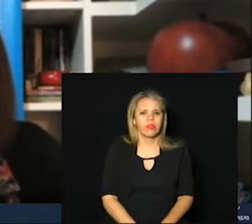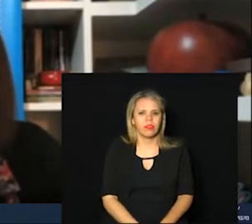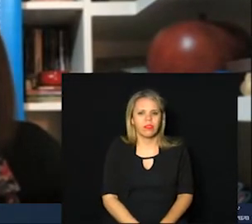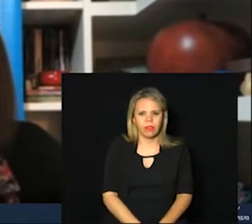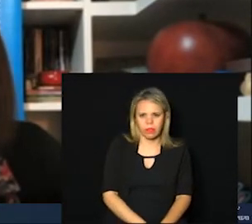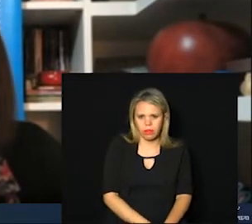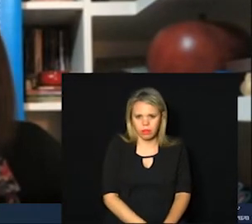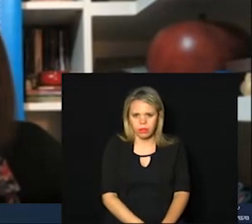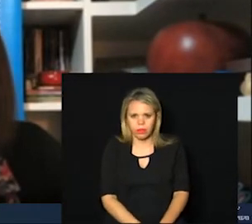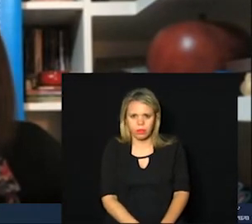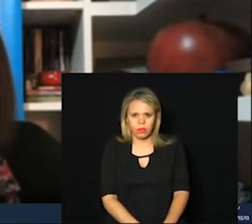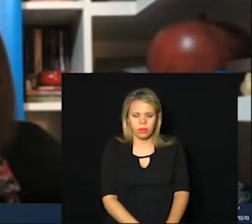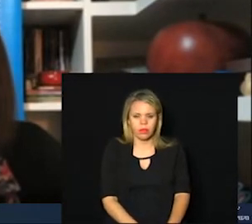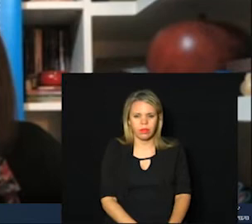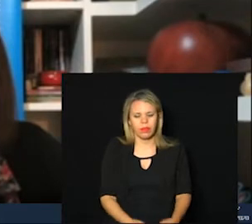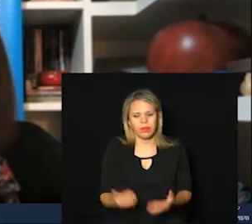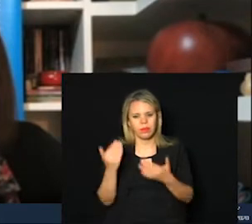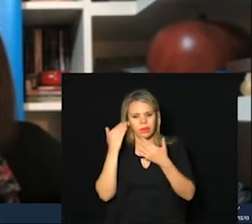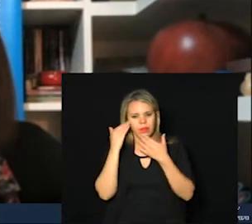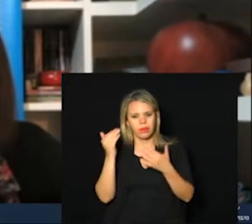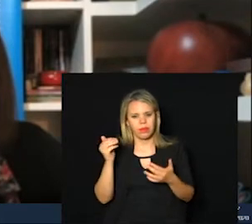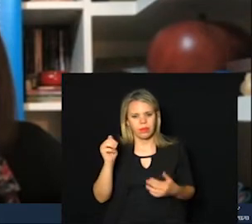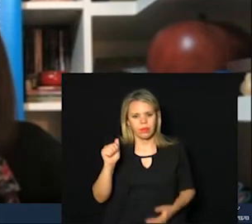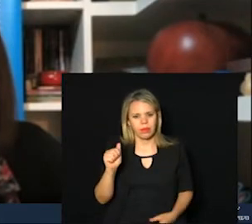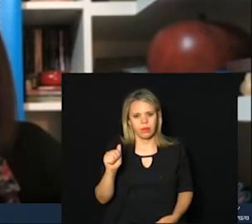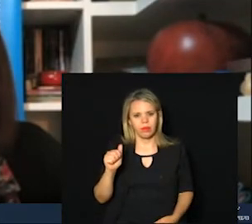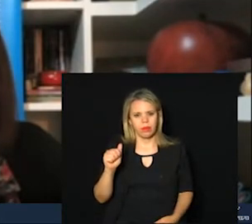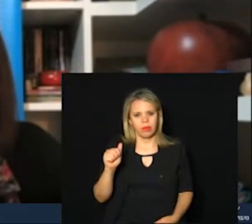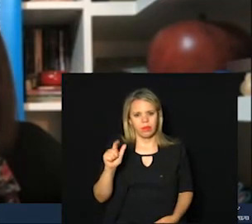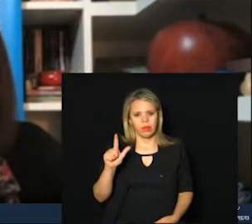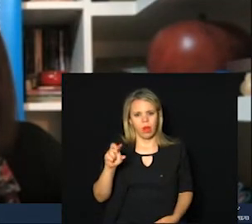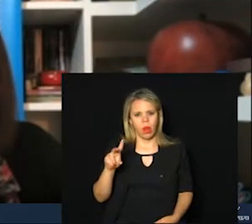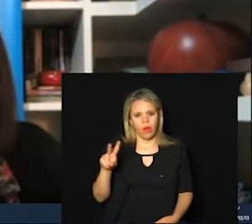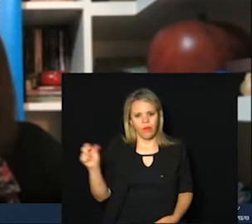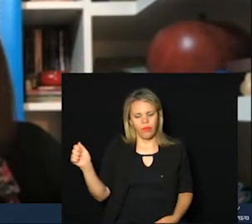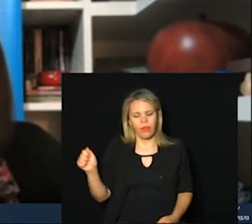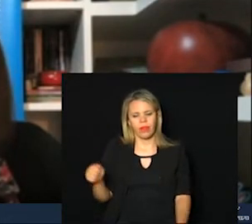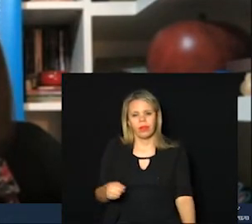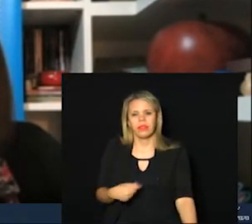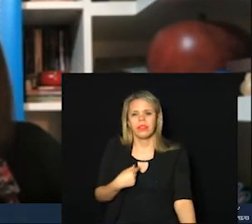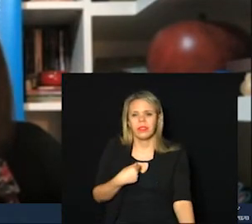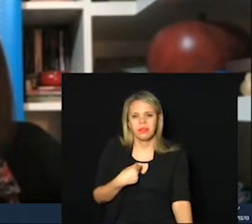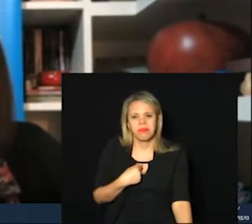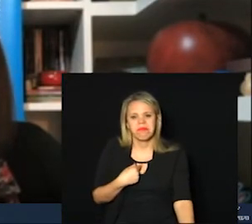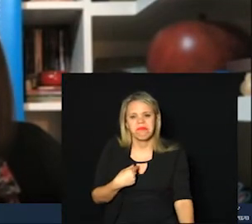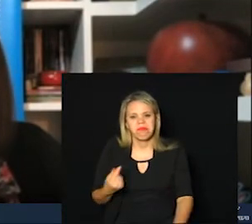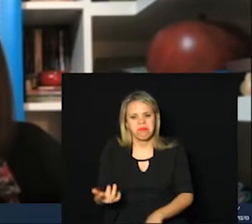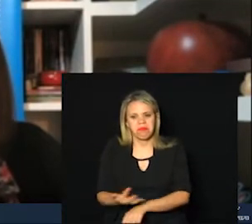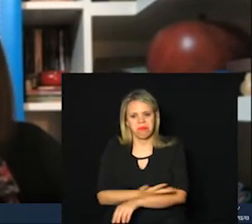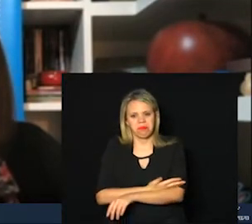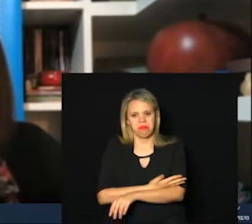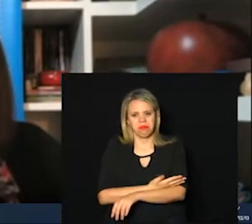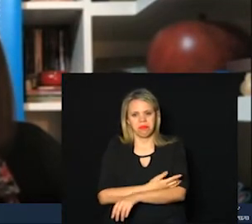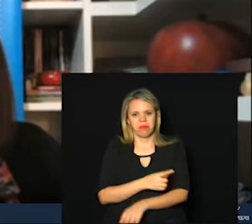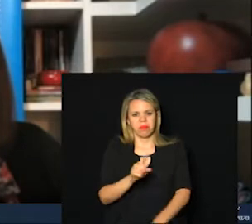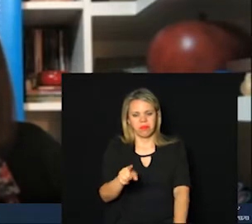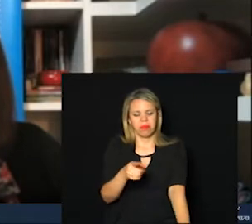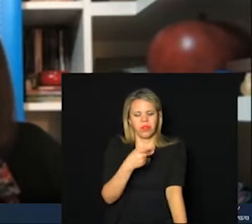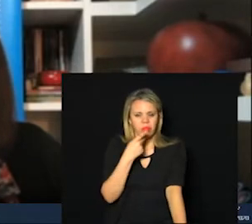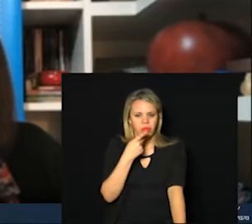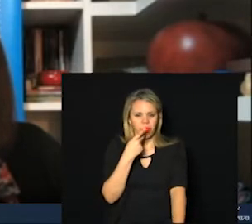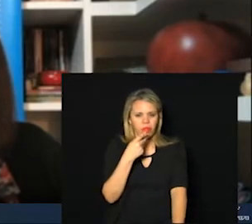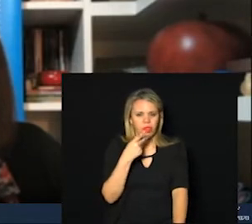Muito obrigado, Marlova. Eu acho que, assim, me arrepia, né, quando você fala aí também da